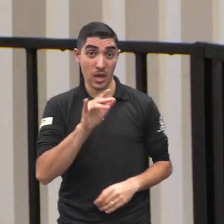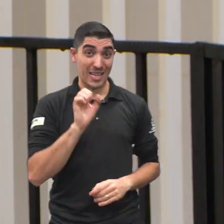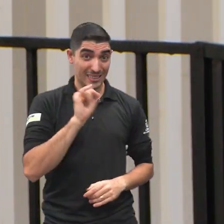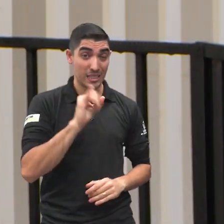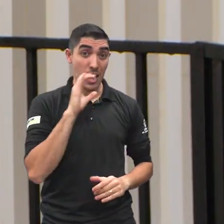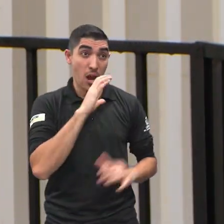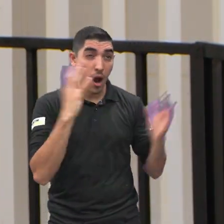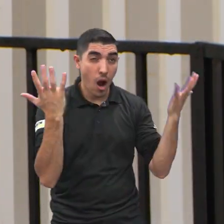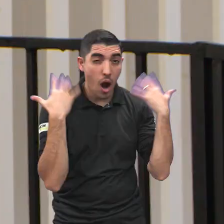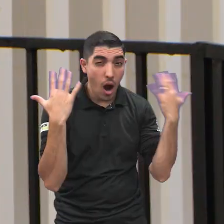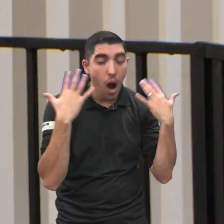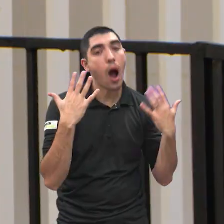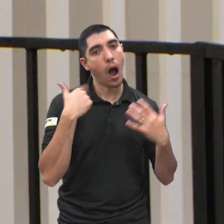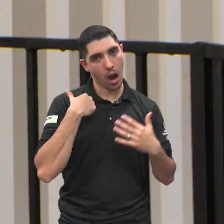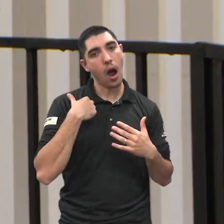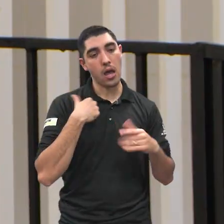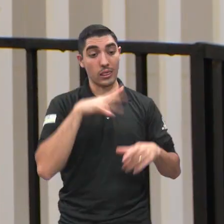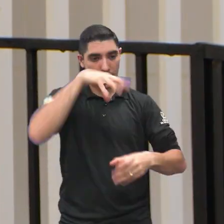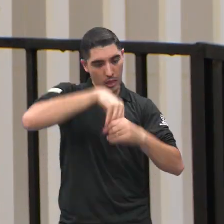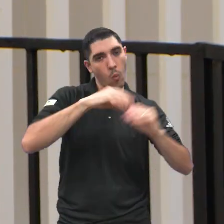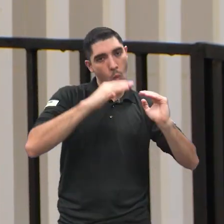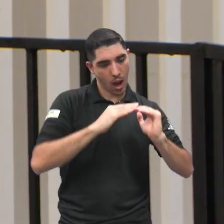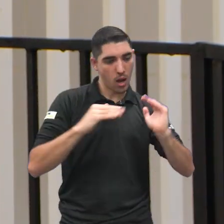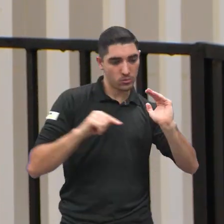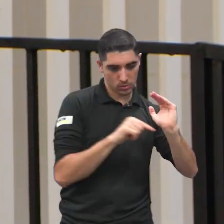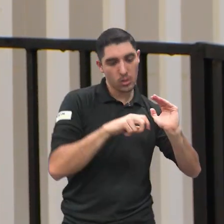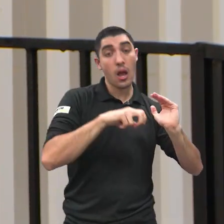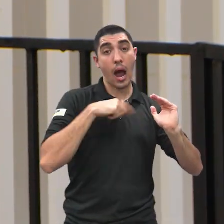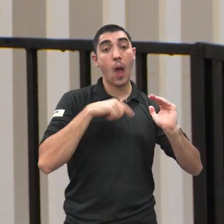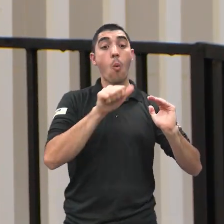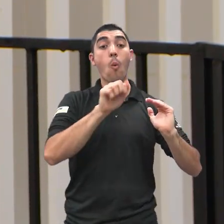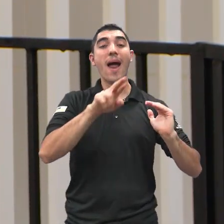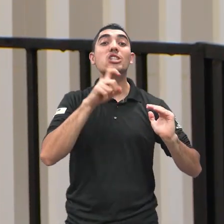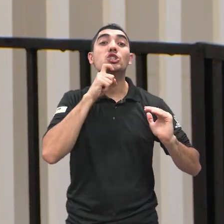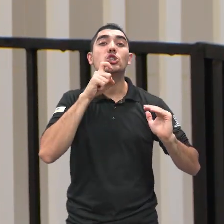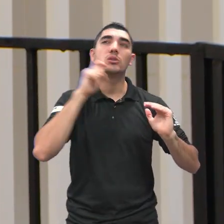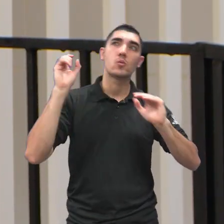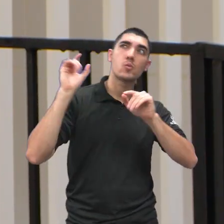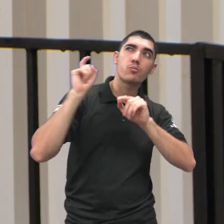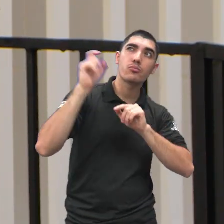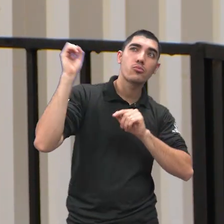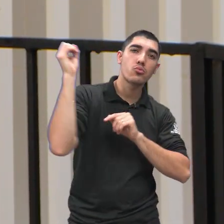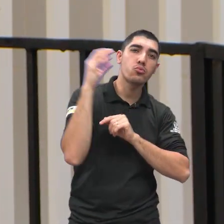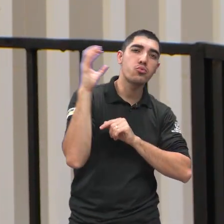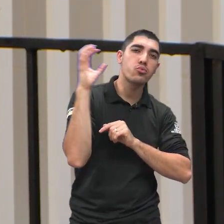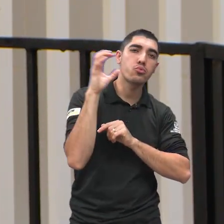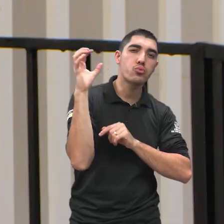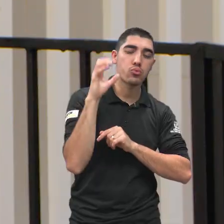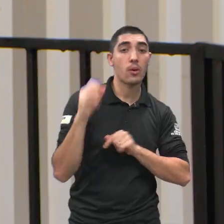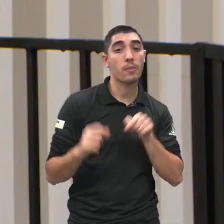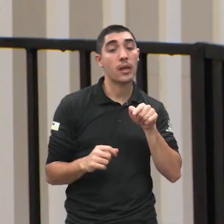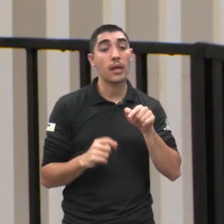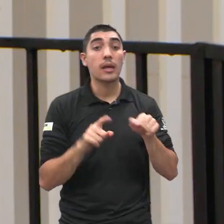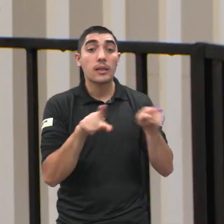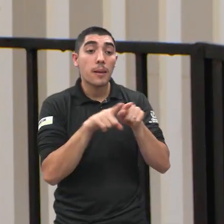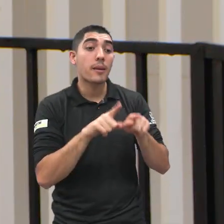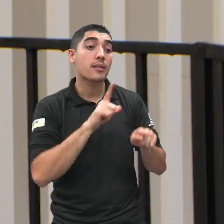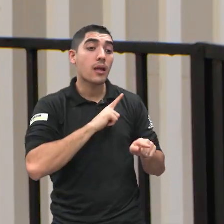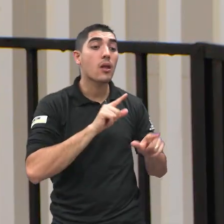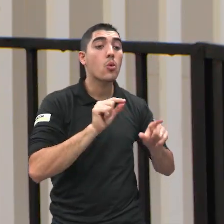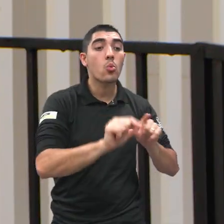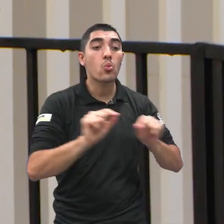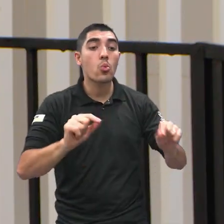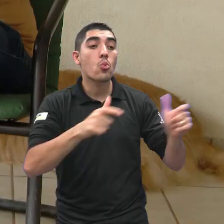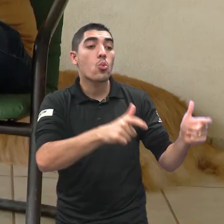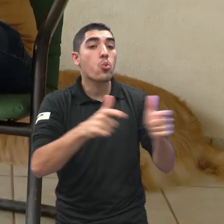calor mesmo, a gente liga o ar-condicionado e eles ficam dentro de casa. Sim. E alguns locais da casa que eles gostam de ficar